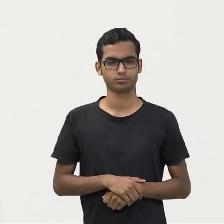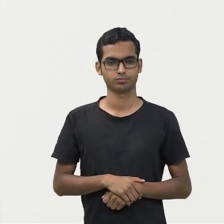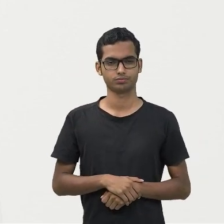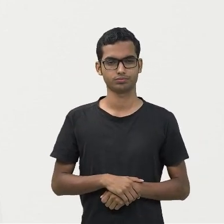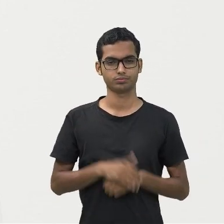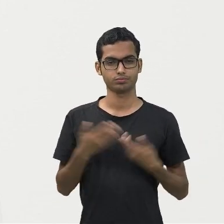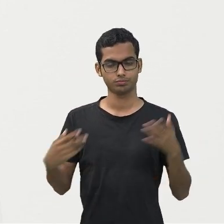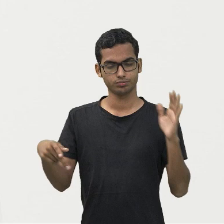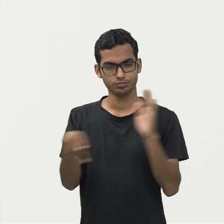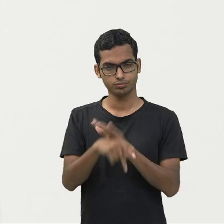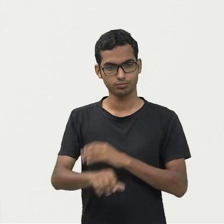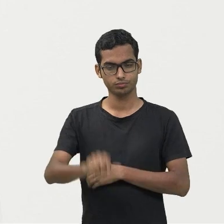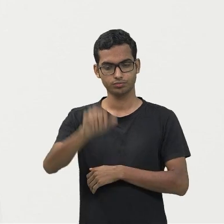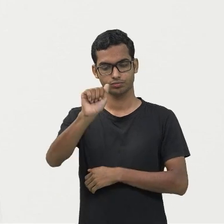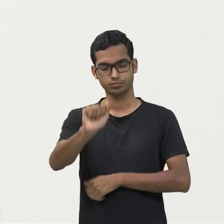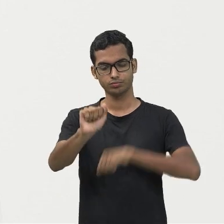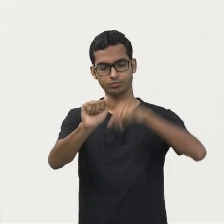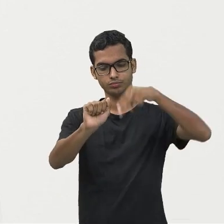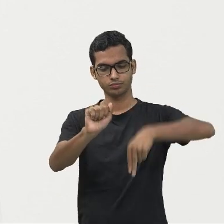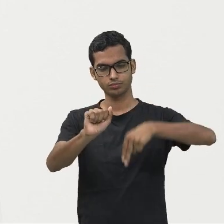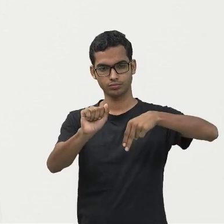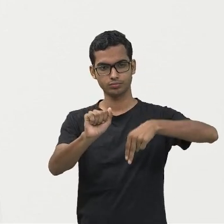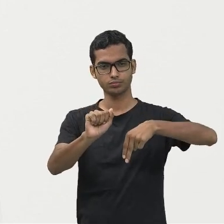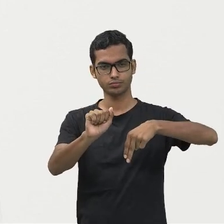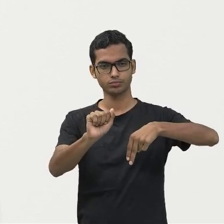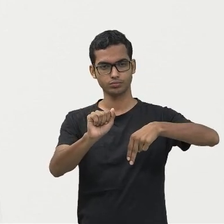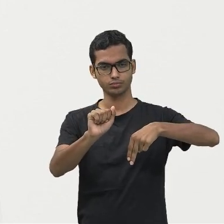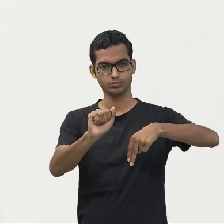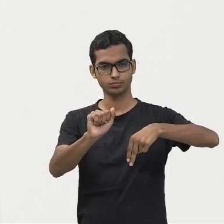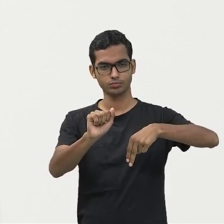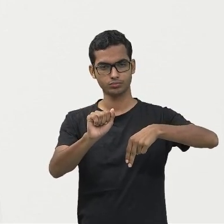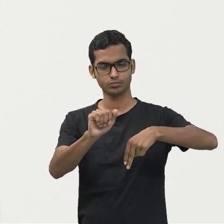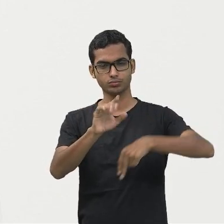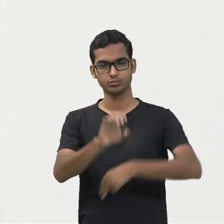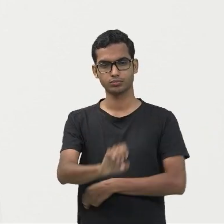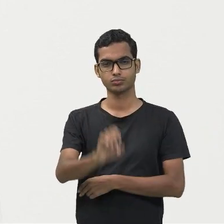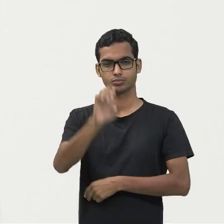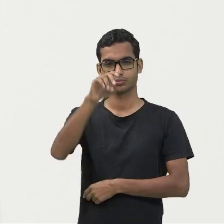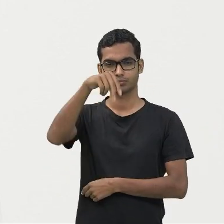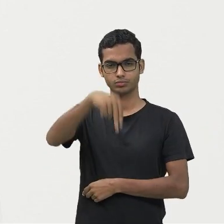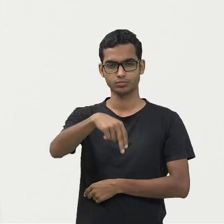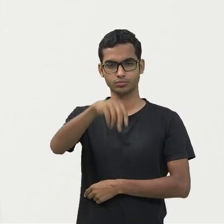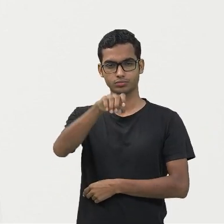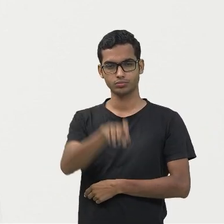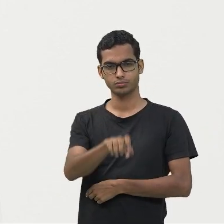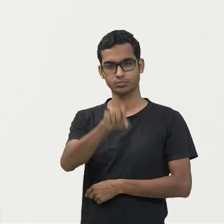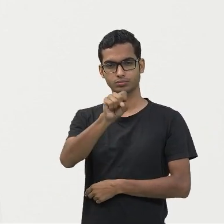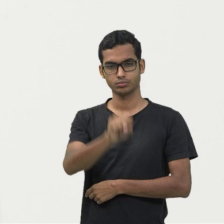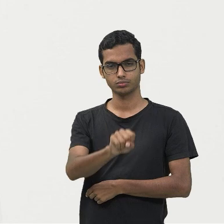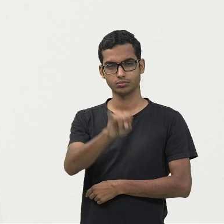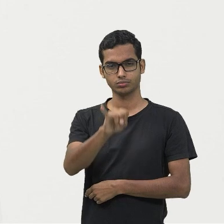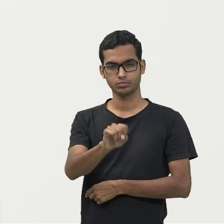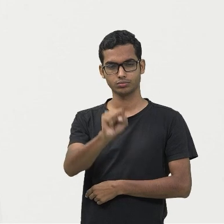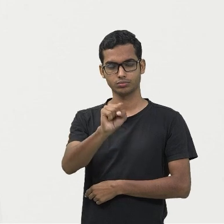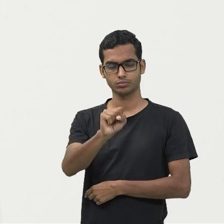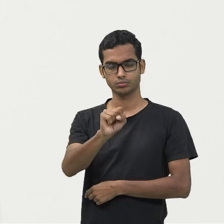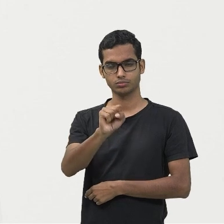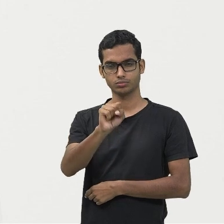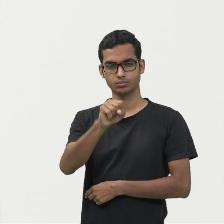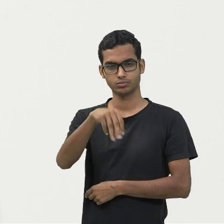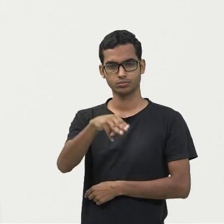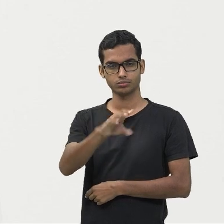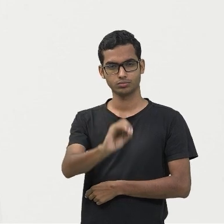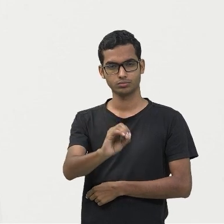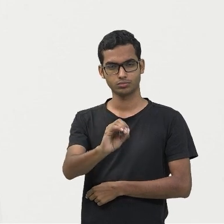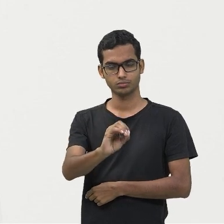esse N é o nosso enésimo termo, ok? Que a gente pode